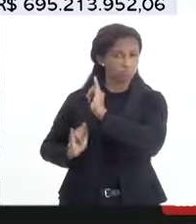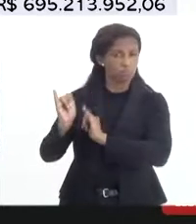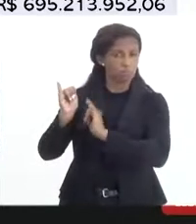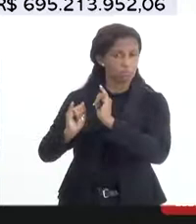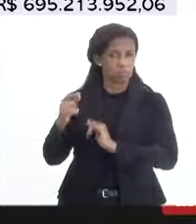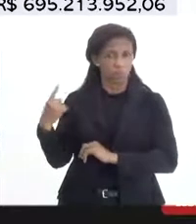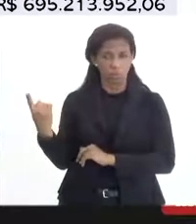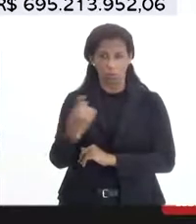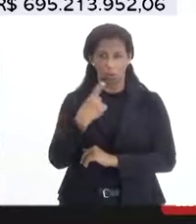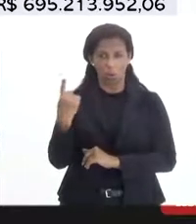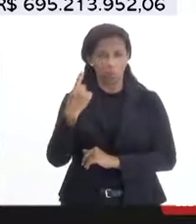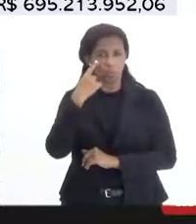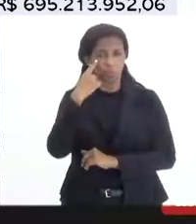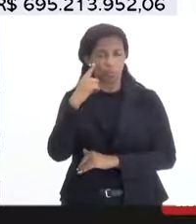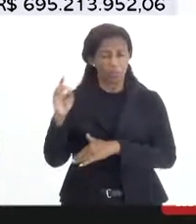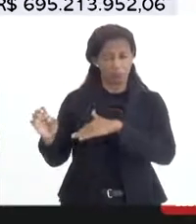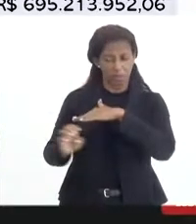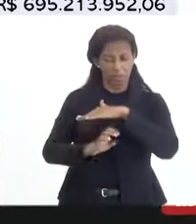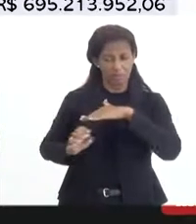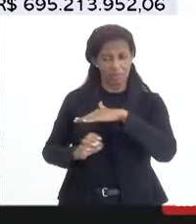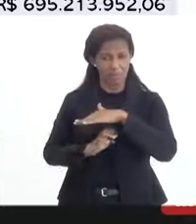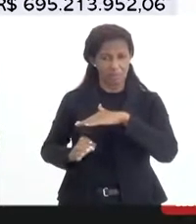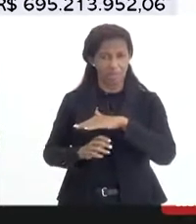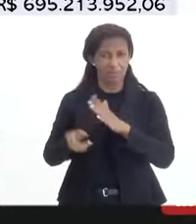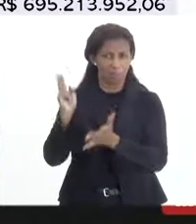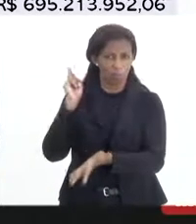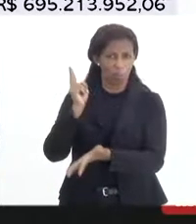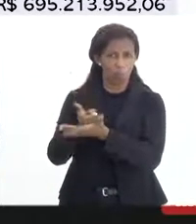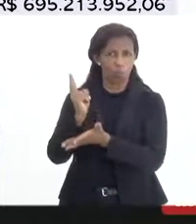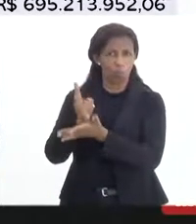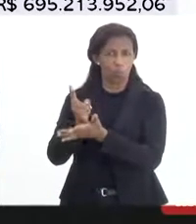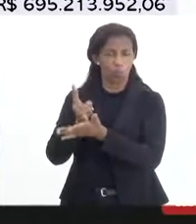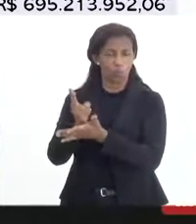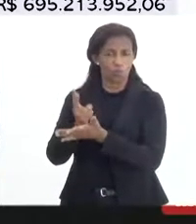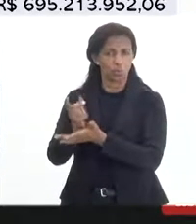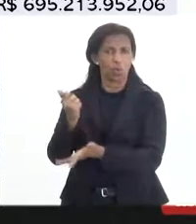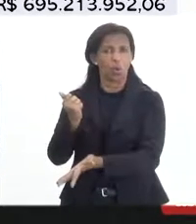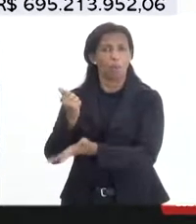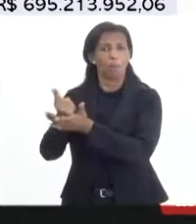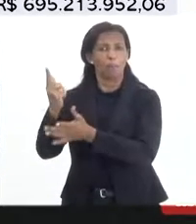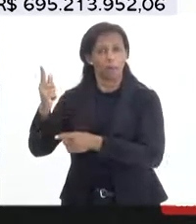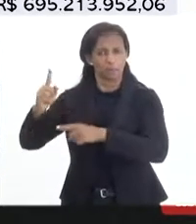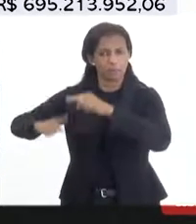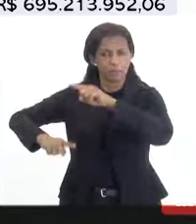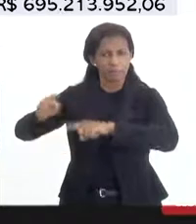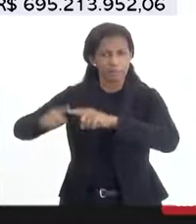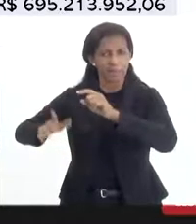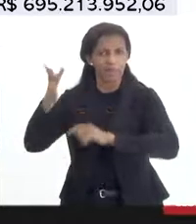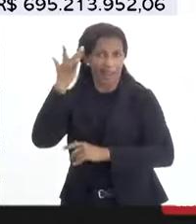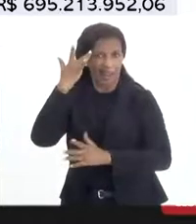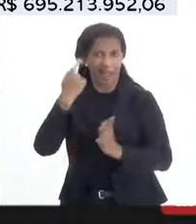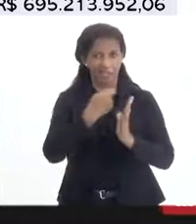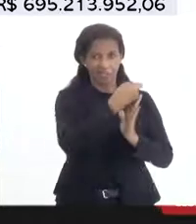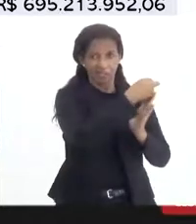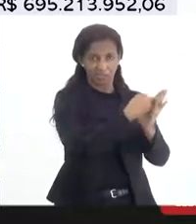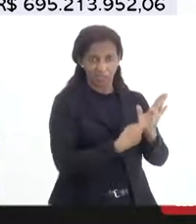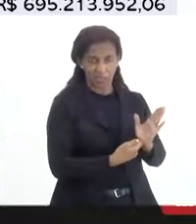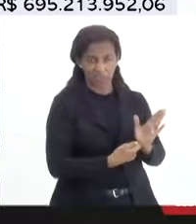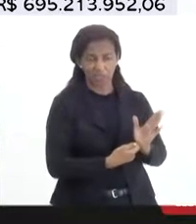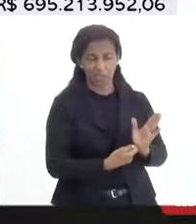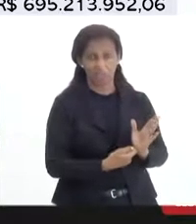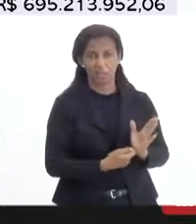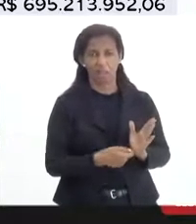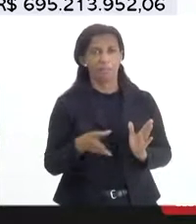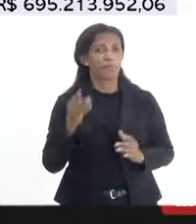uma sinalização das empresas que elas vão continuar, olha, comprando alguns tipos de mercadorias que elas acham que são lícitas, mas assim,